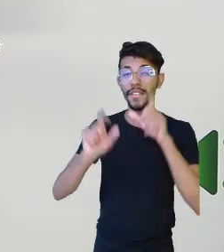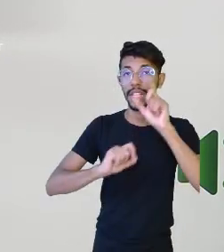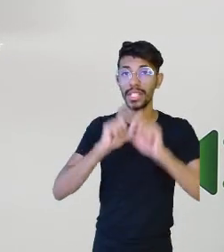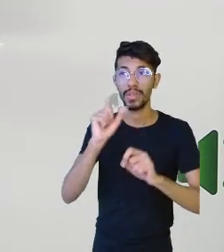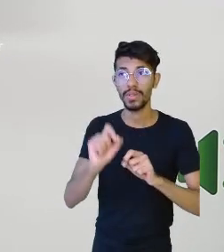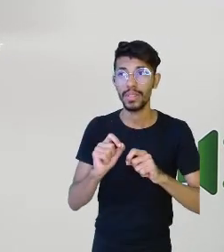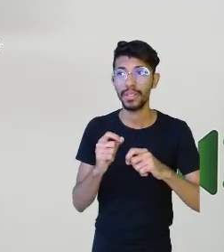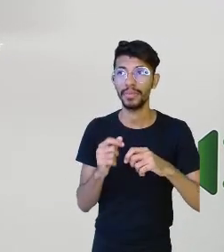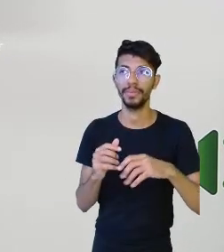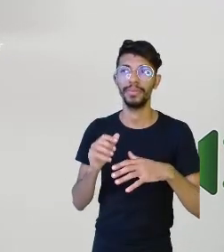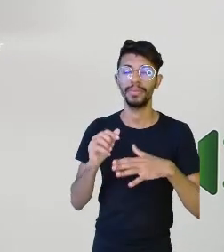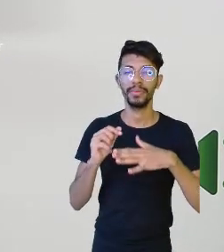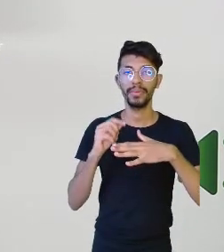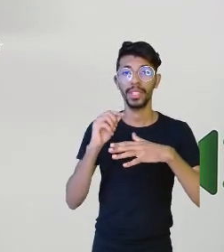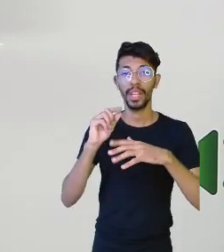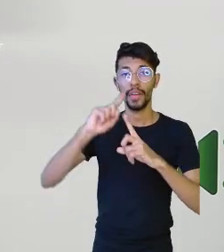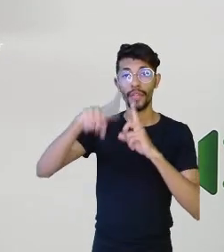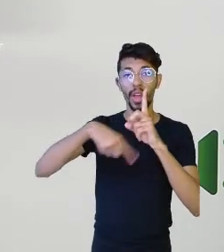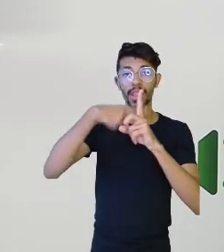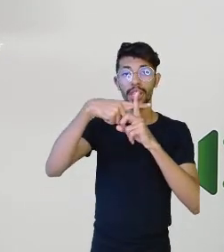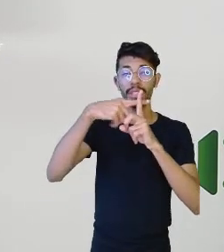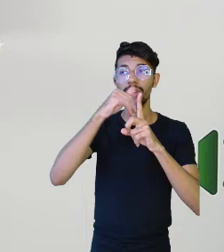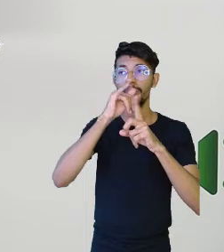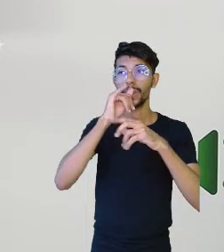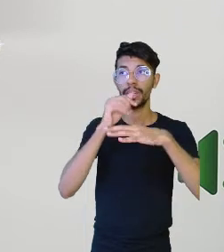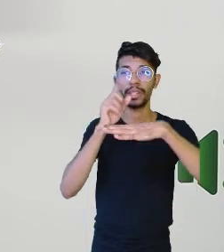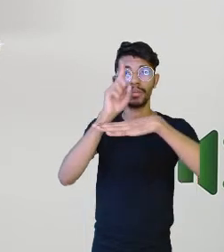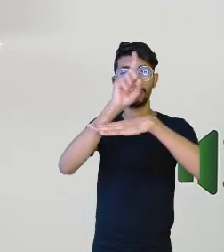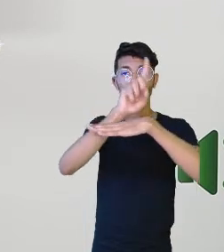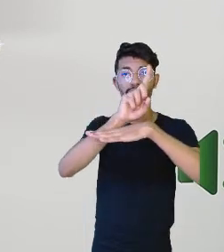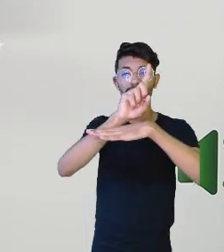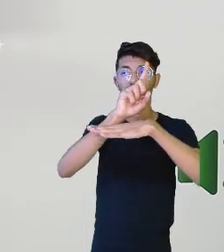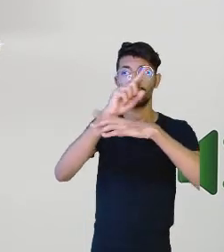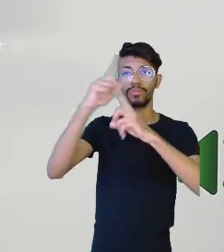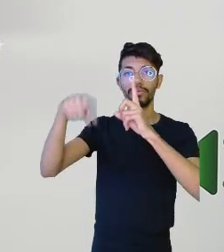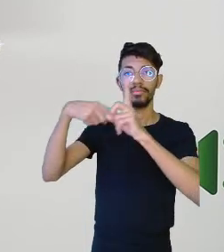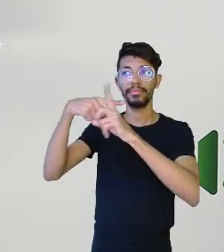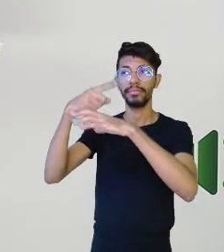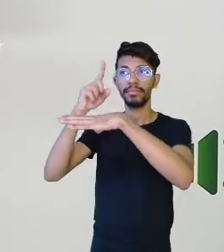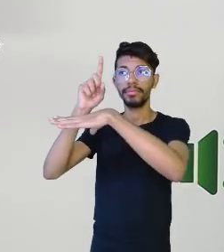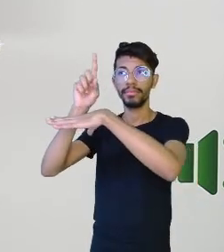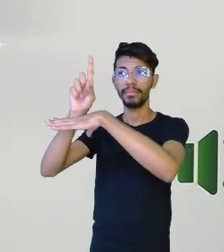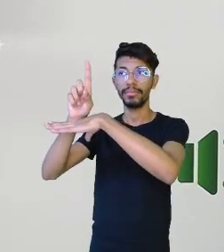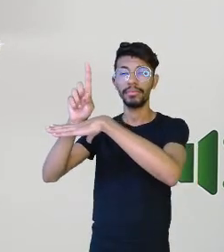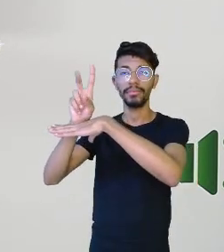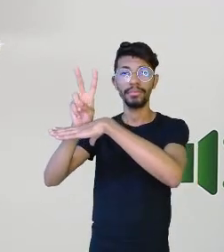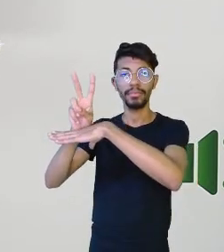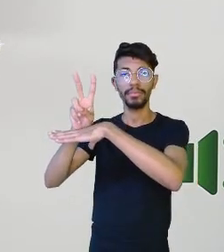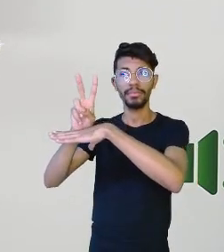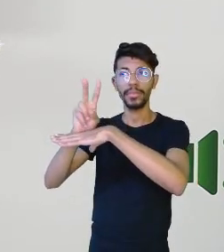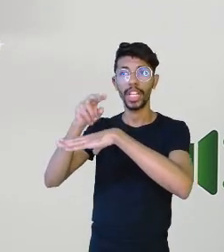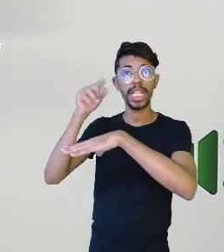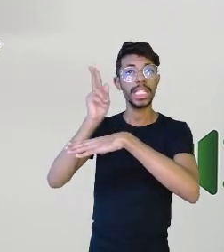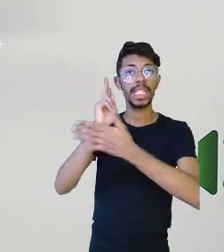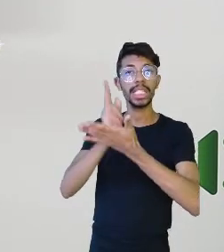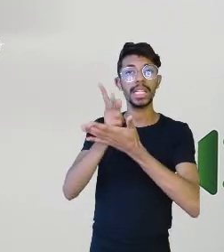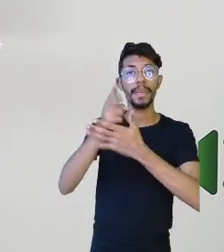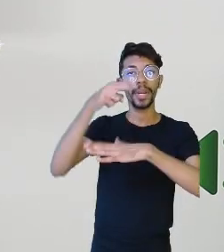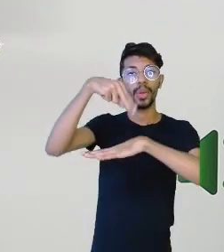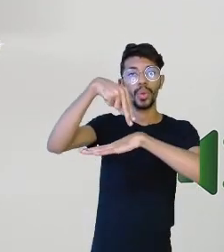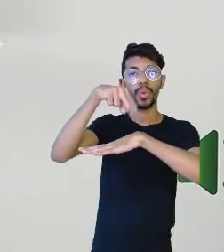fazer é adicionar um no outro, um numerador no outro. Ó,